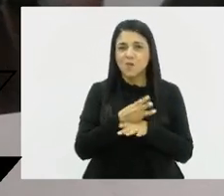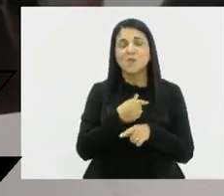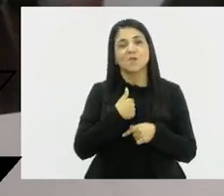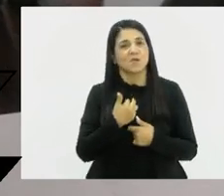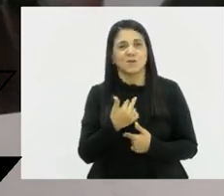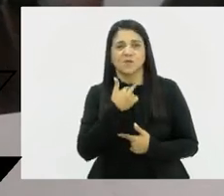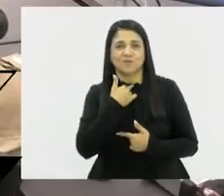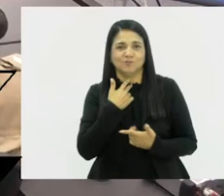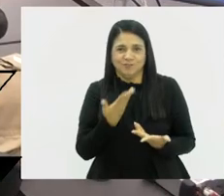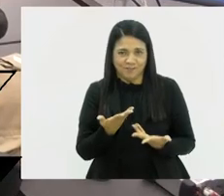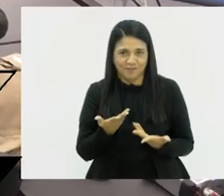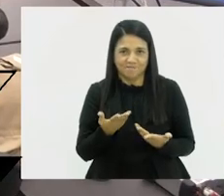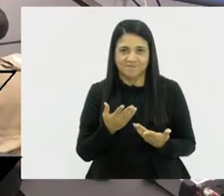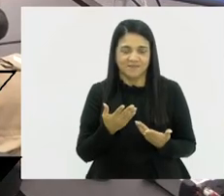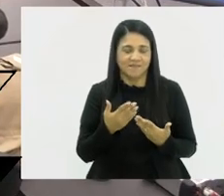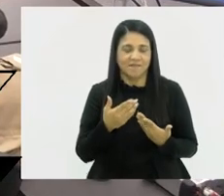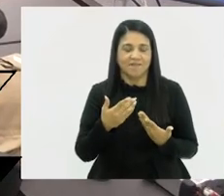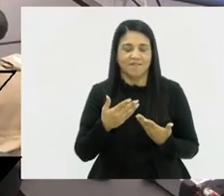essa colocação.